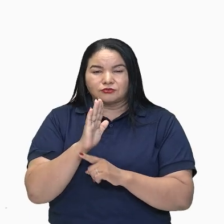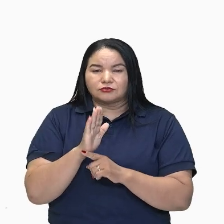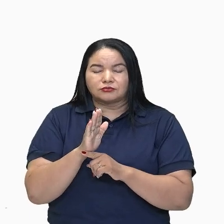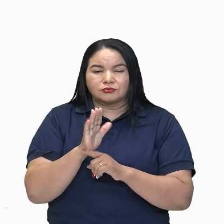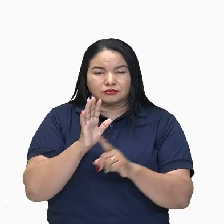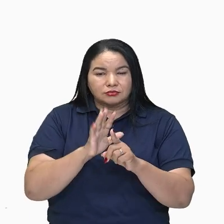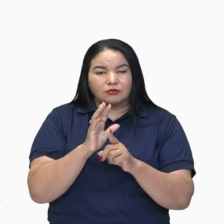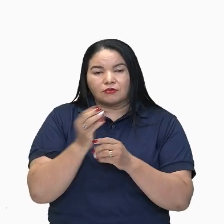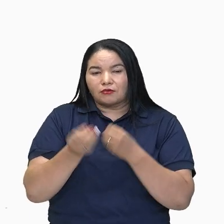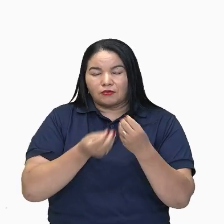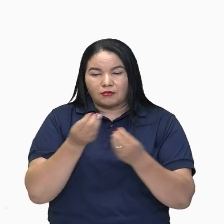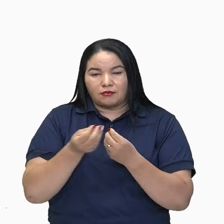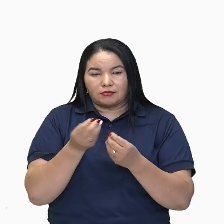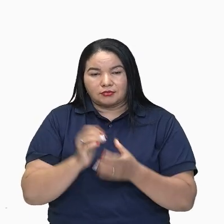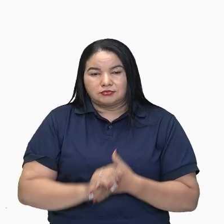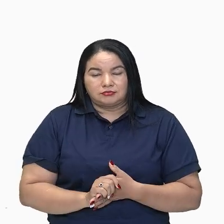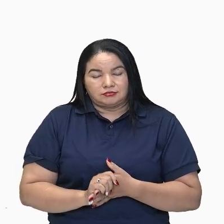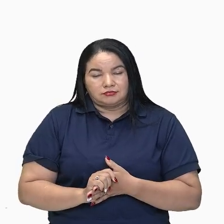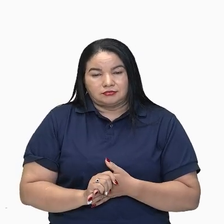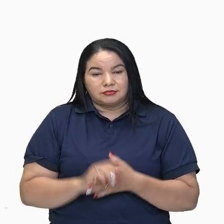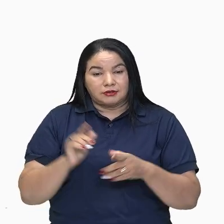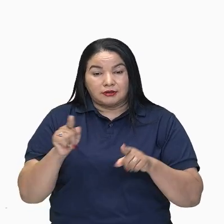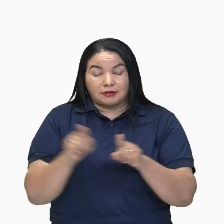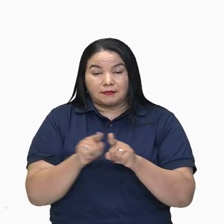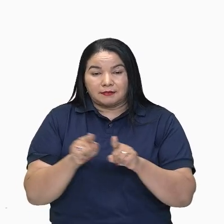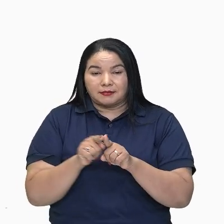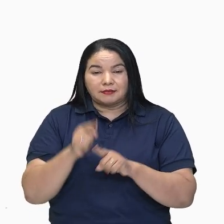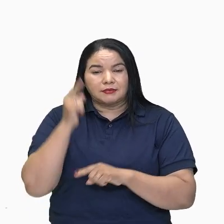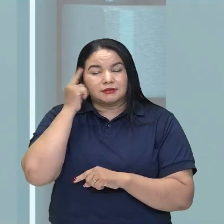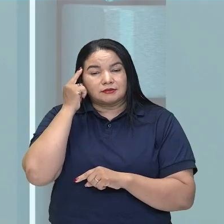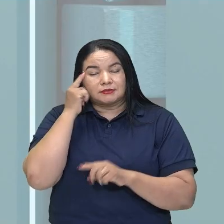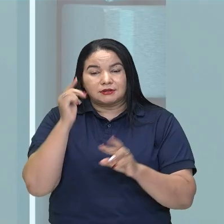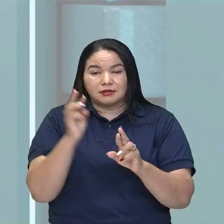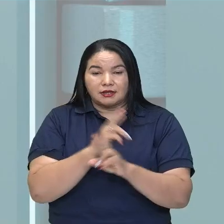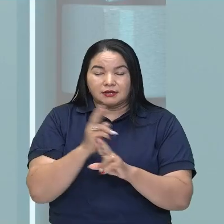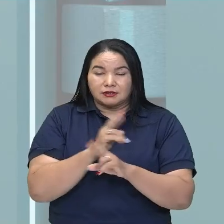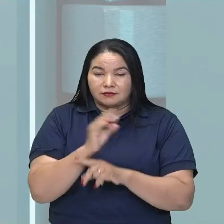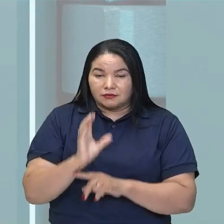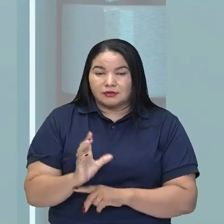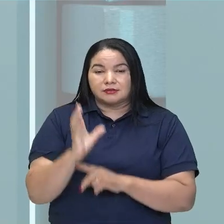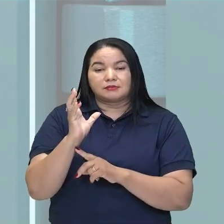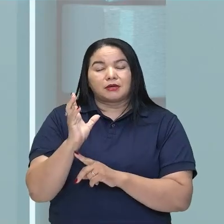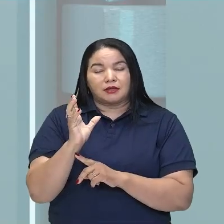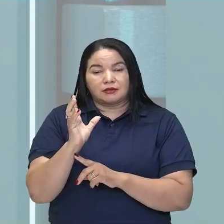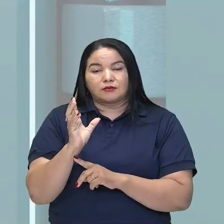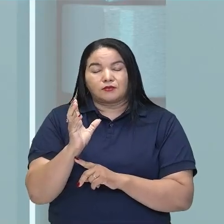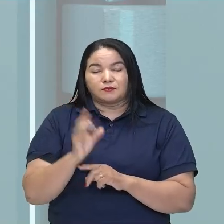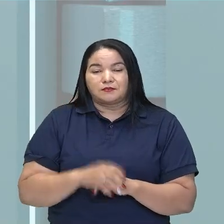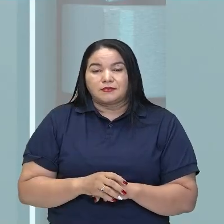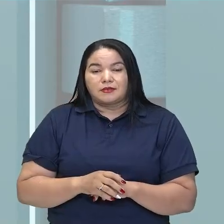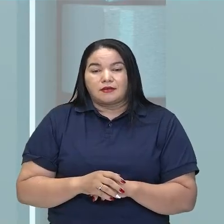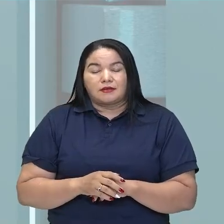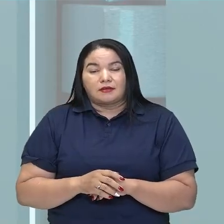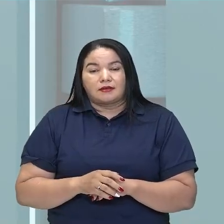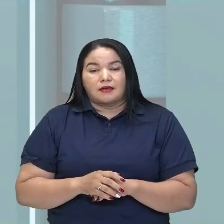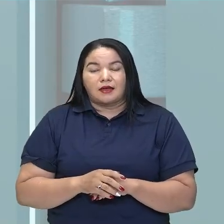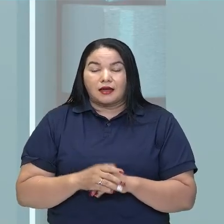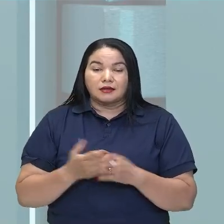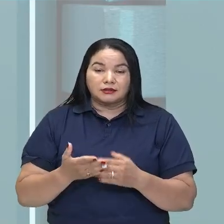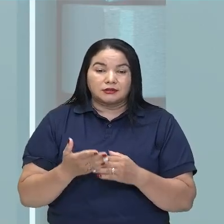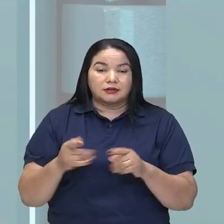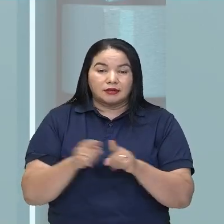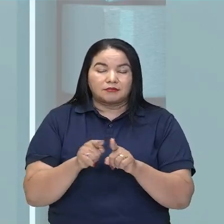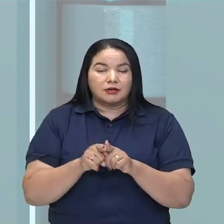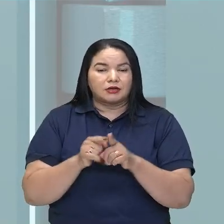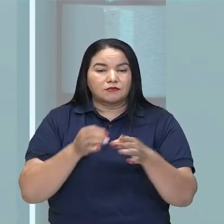pessoa pode ter um pensamento em relação a um fato, certo? E ela vai utilizar os